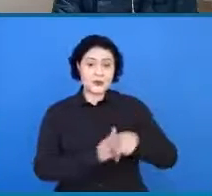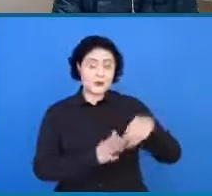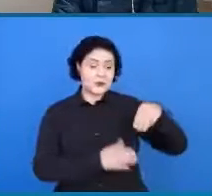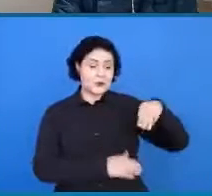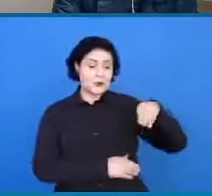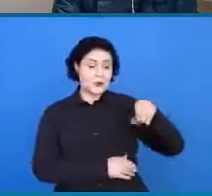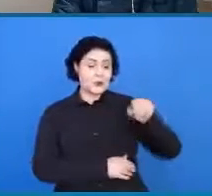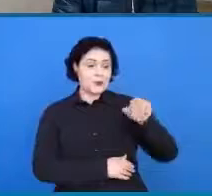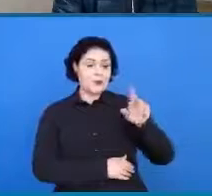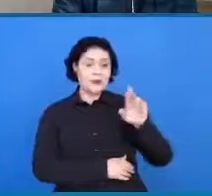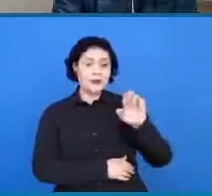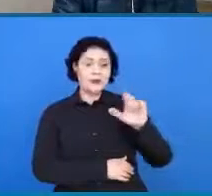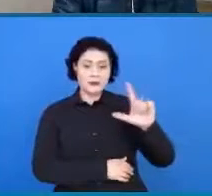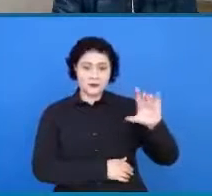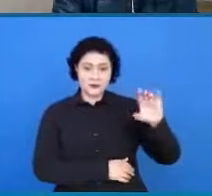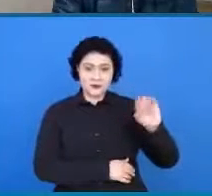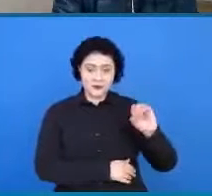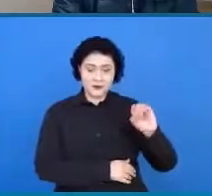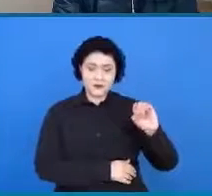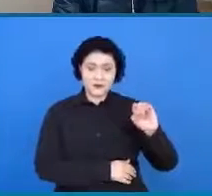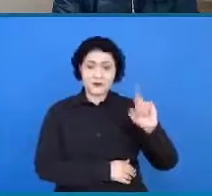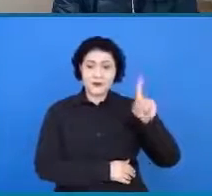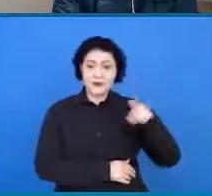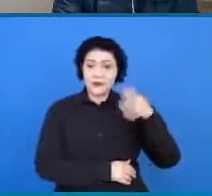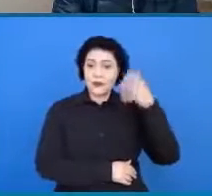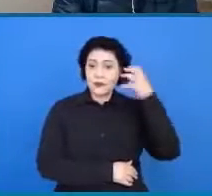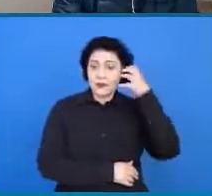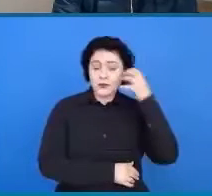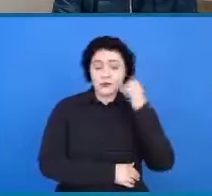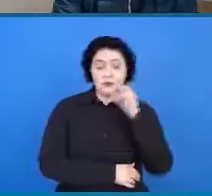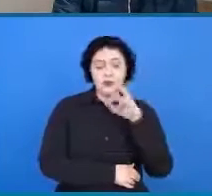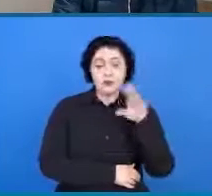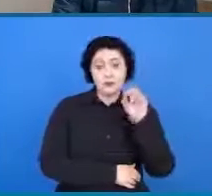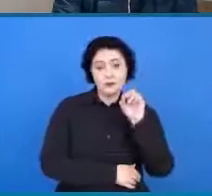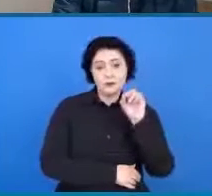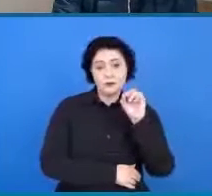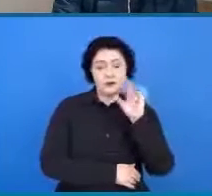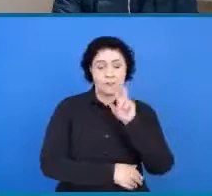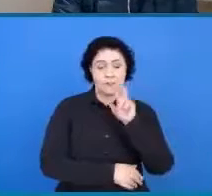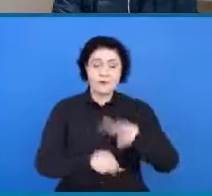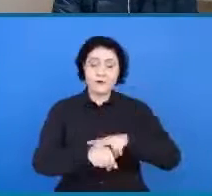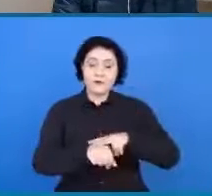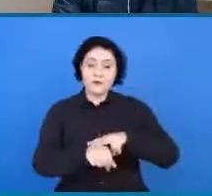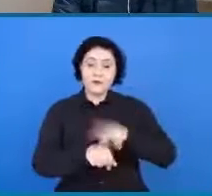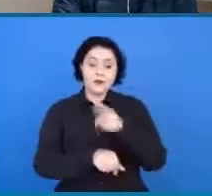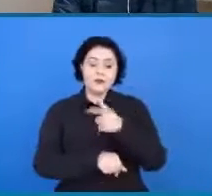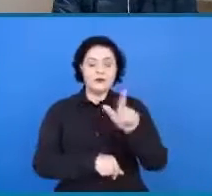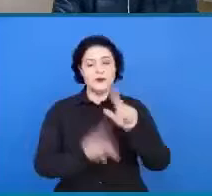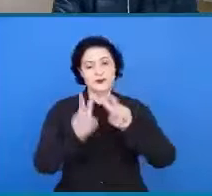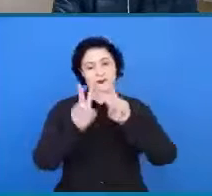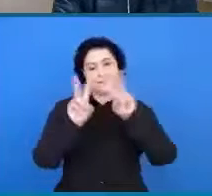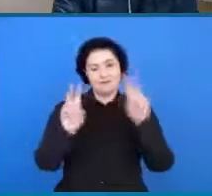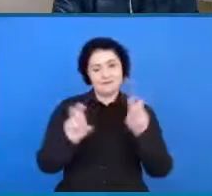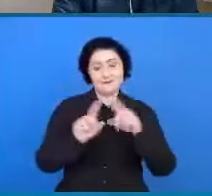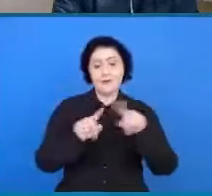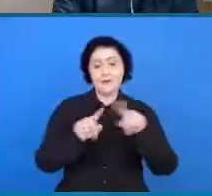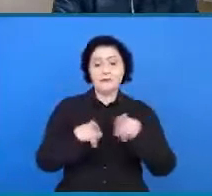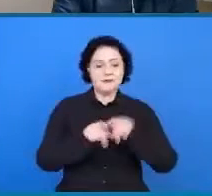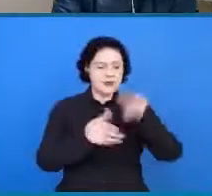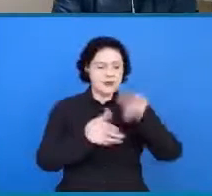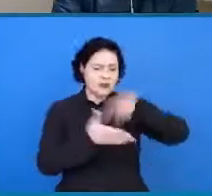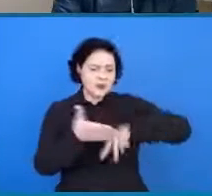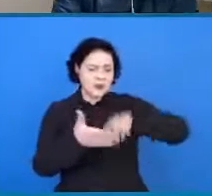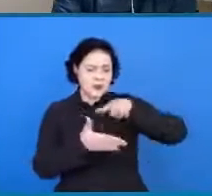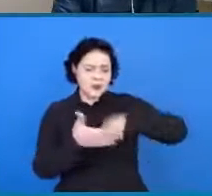Marcelo na rádio verdes naturalmente não era um momento espírito era outro nome outro título e ele Lia